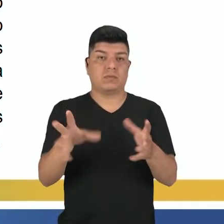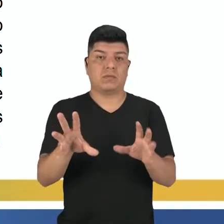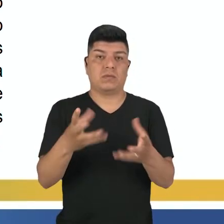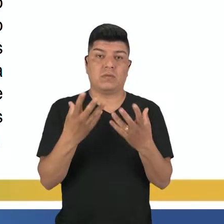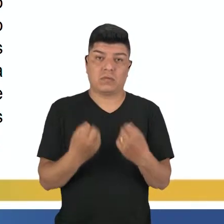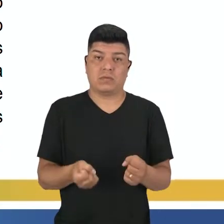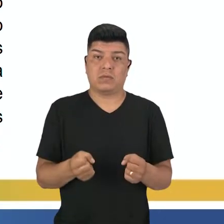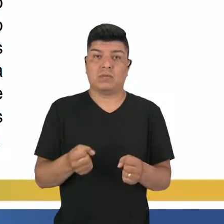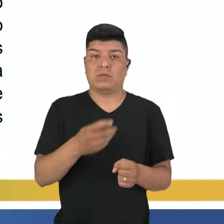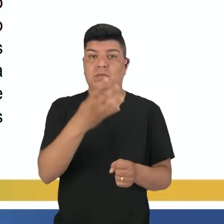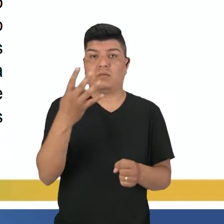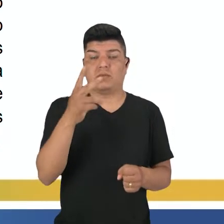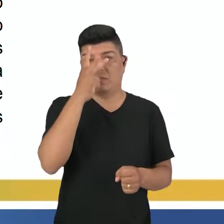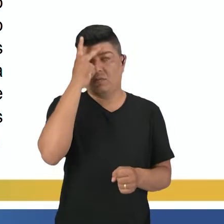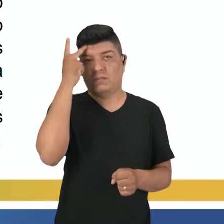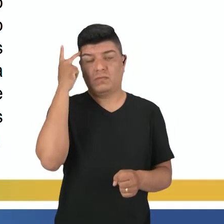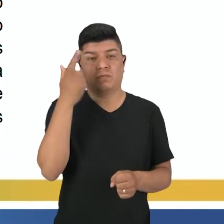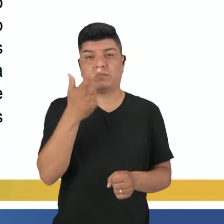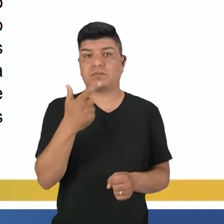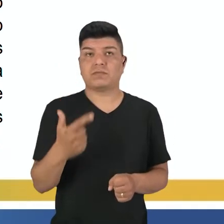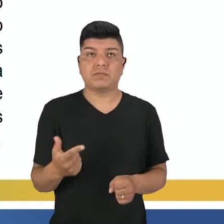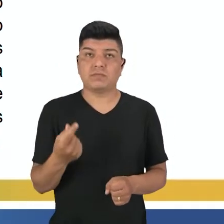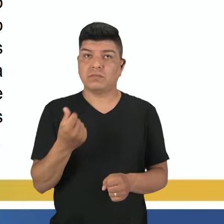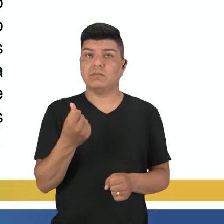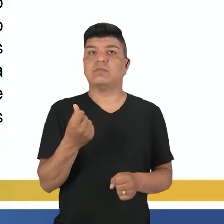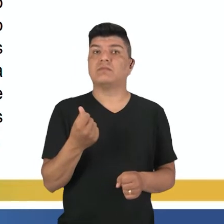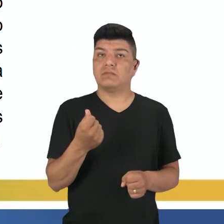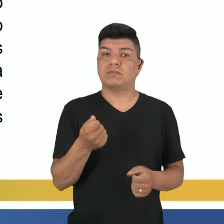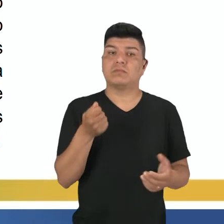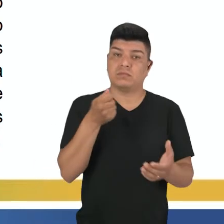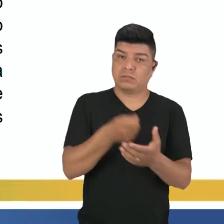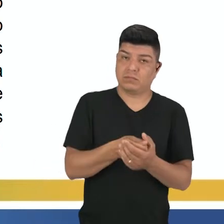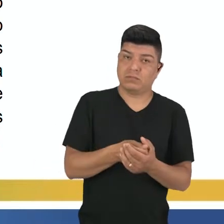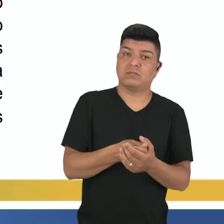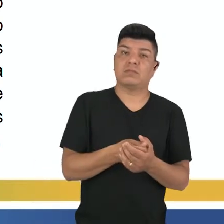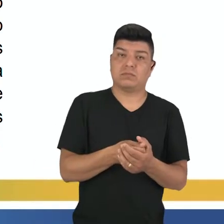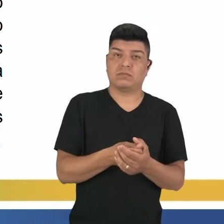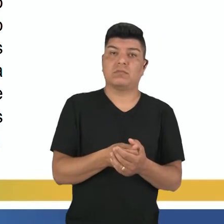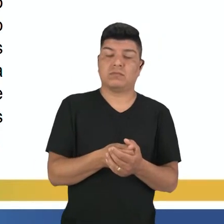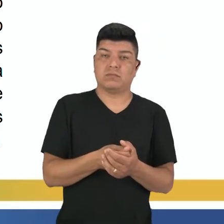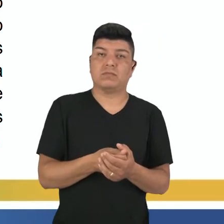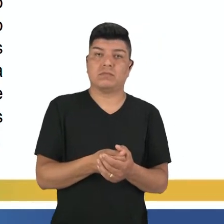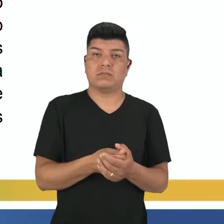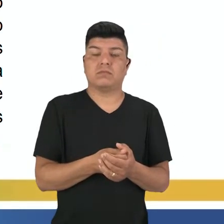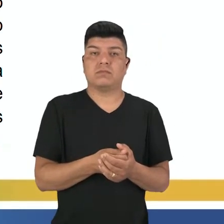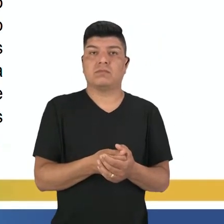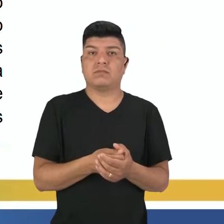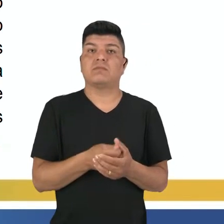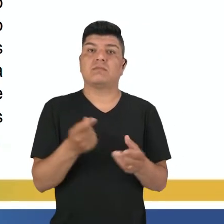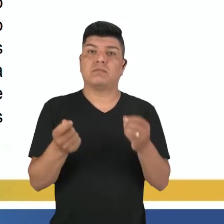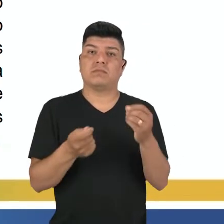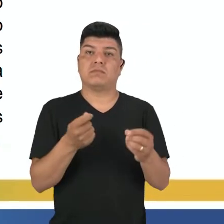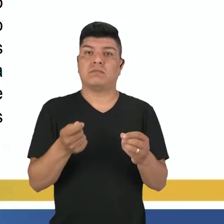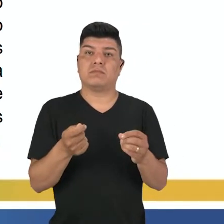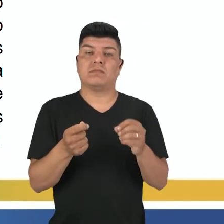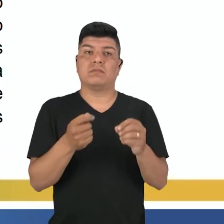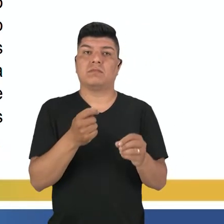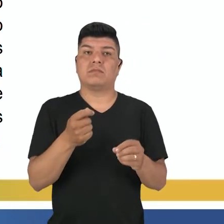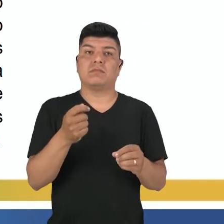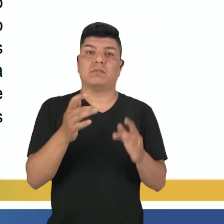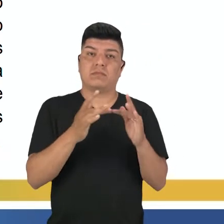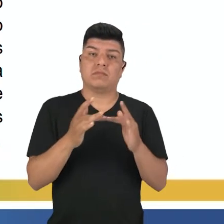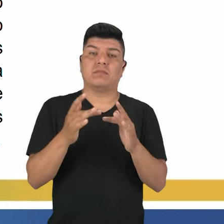maior quantidade de pessoas que não têm dinheiro suficiente para pagar um plano de saúde, para ter acesso à